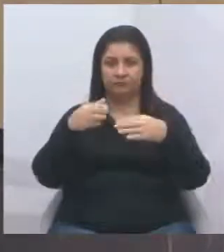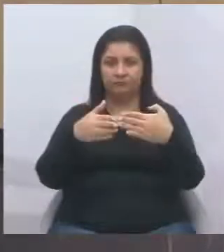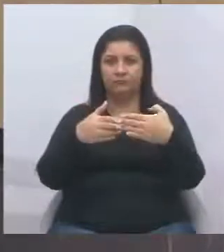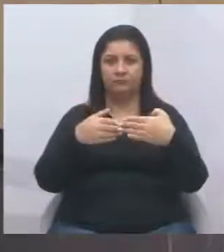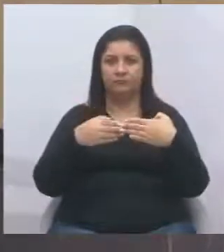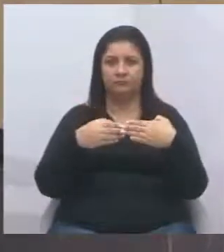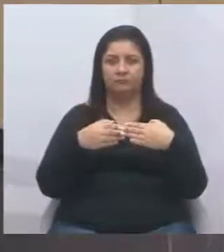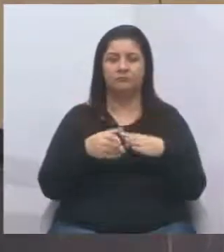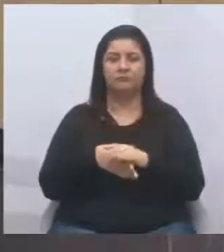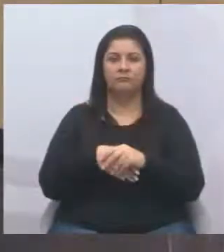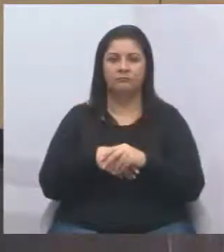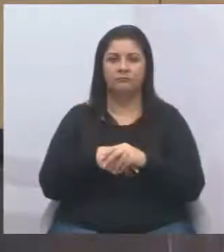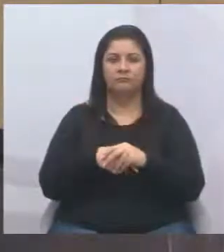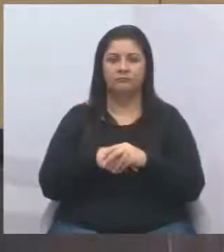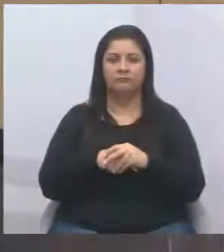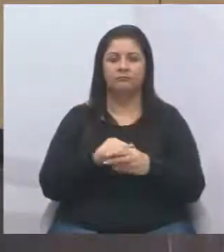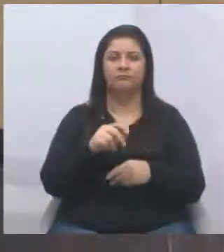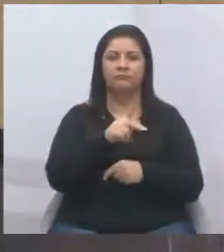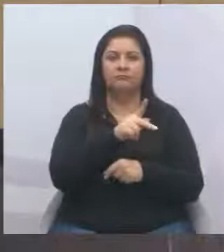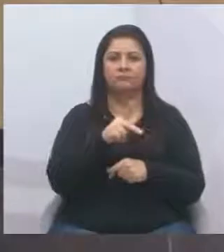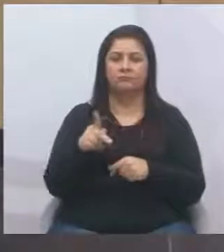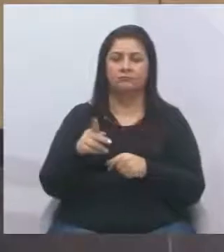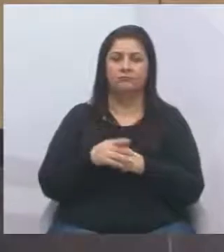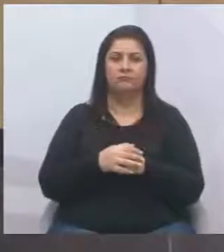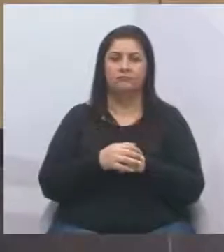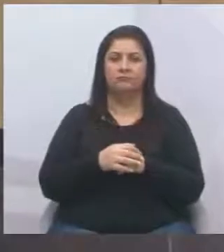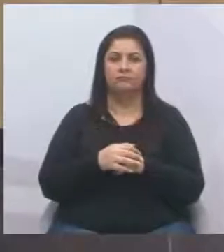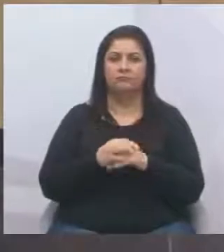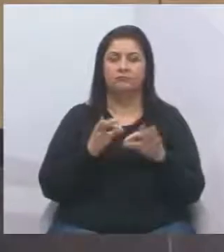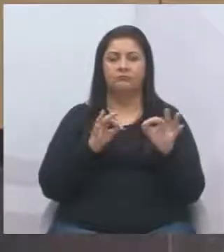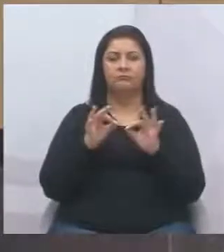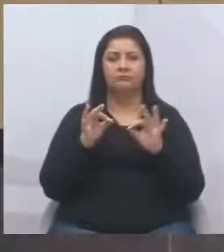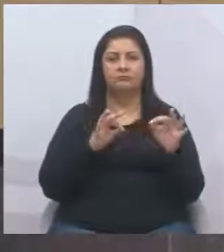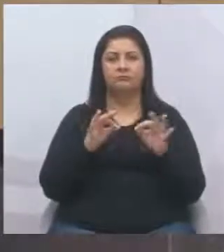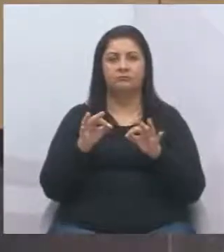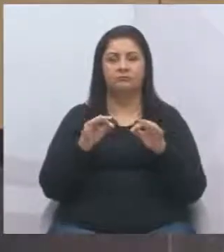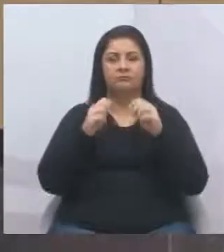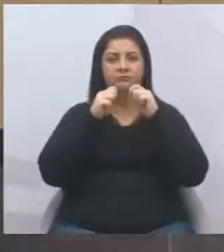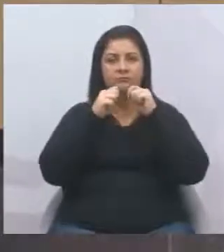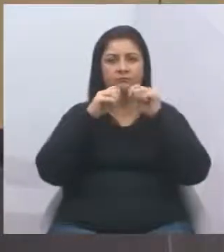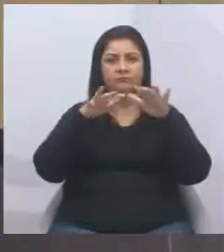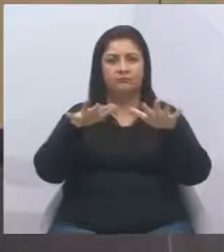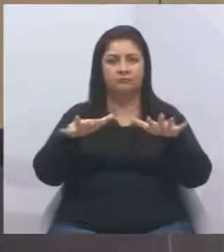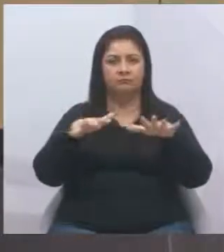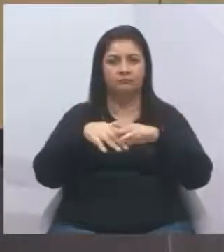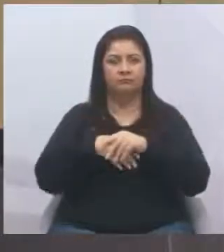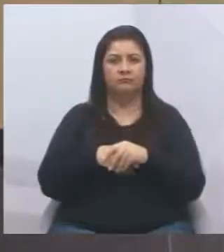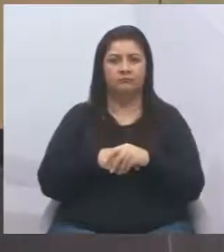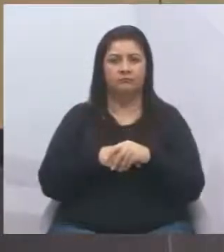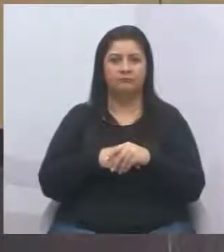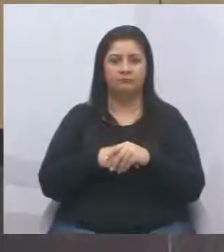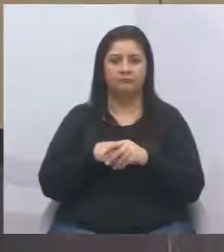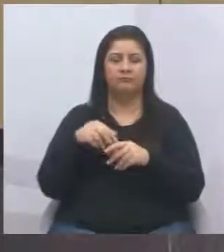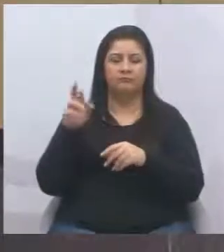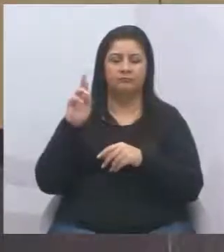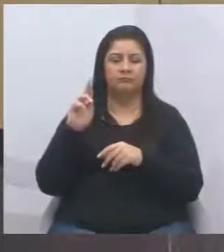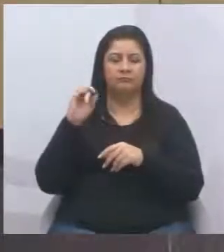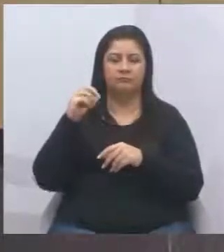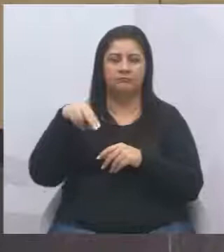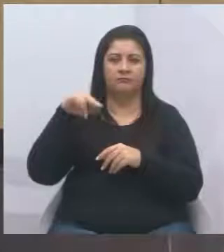requeremos a presidente dessa Casa que sejam adotadas as providências habituais para a divulgação da presente manifestação. Vereador